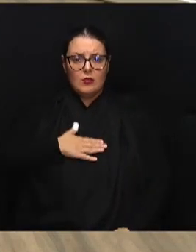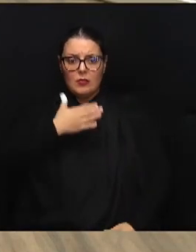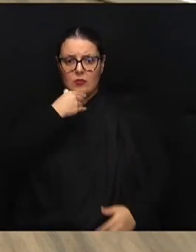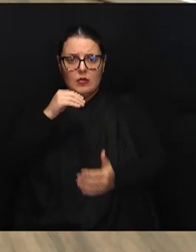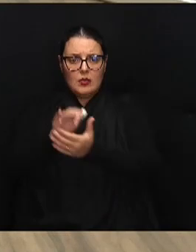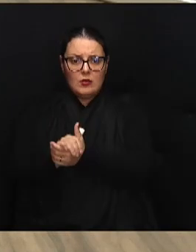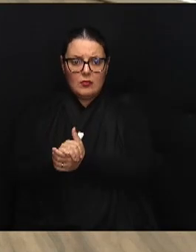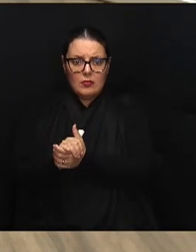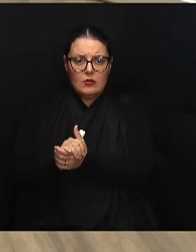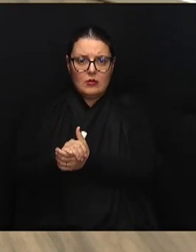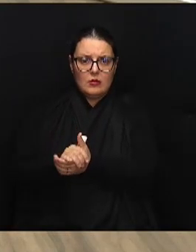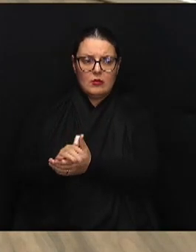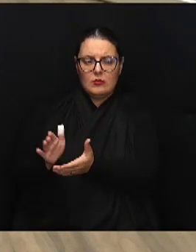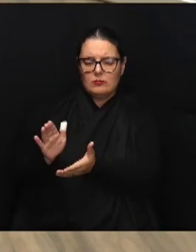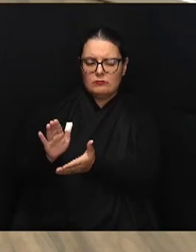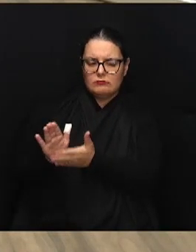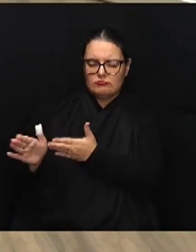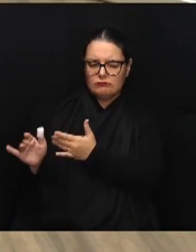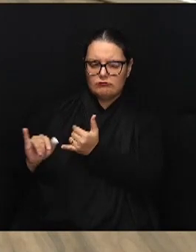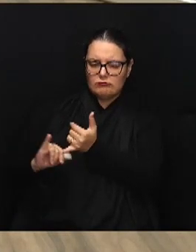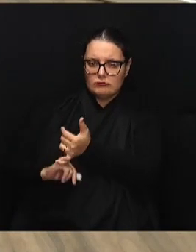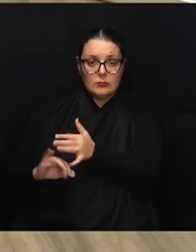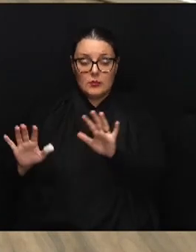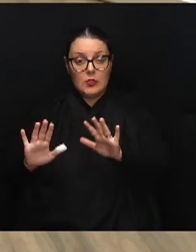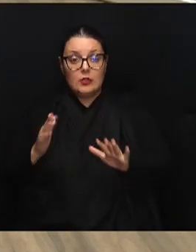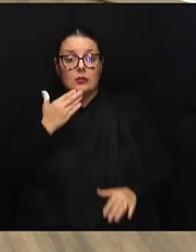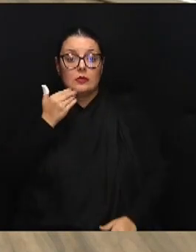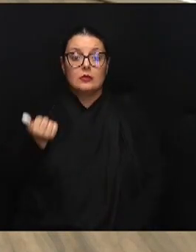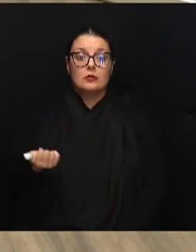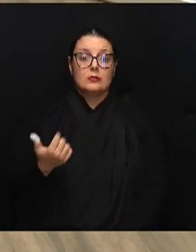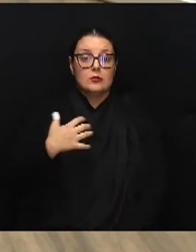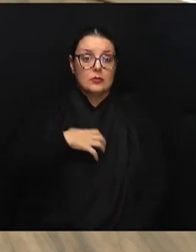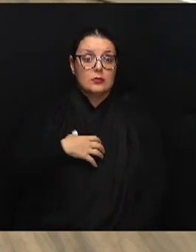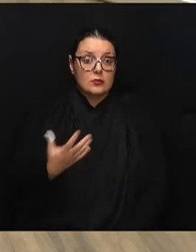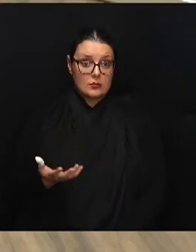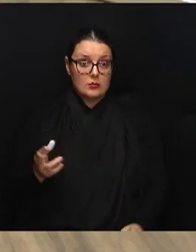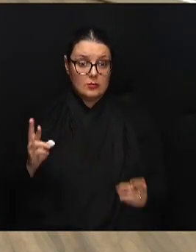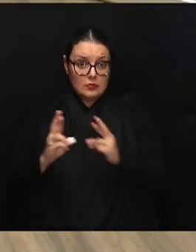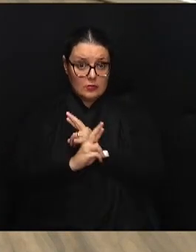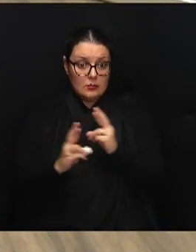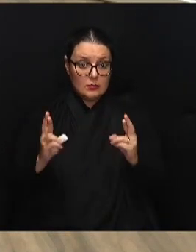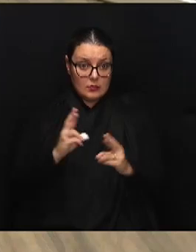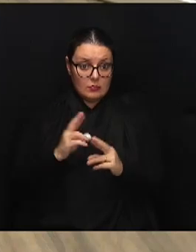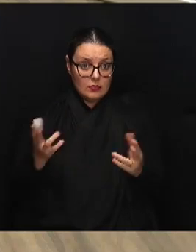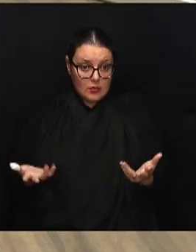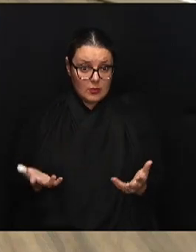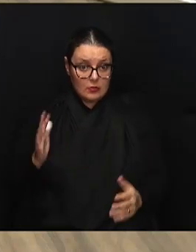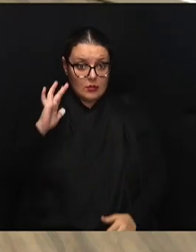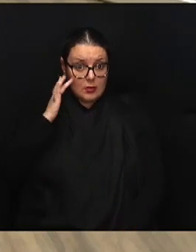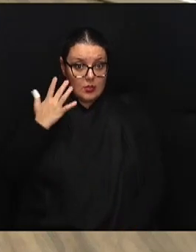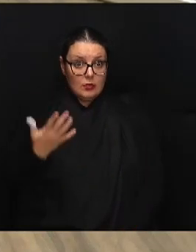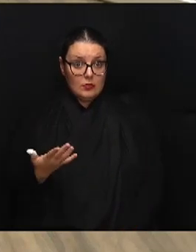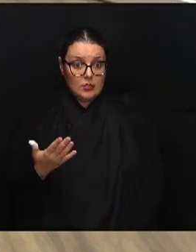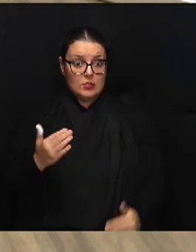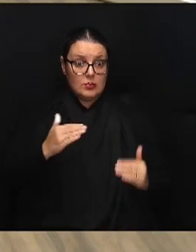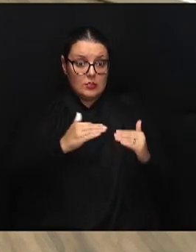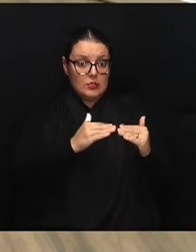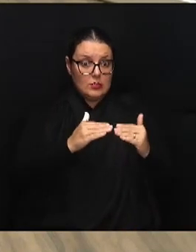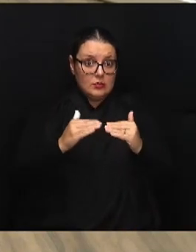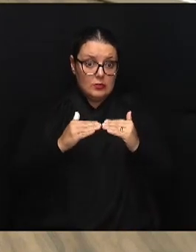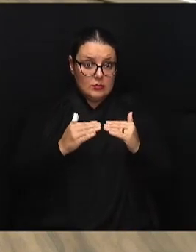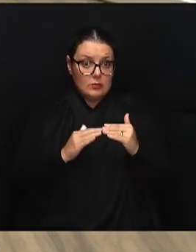marido dá as escapadas? Não, então vamos melhorar a condição desse relacionamento. Eu acho que são acordos que